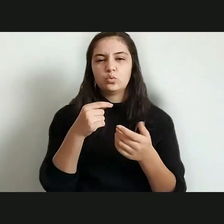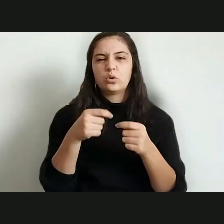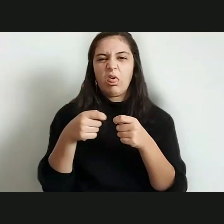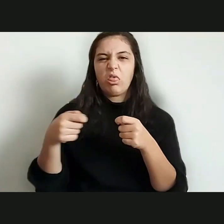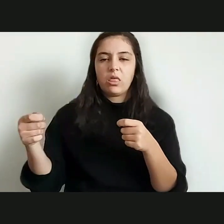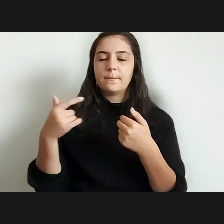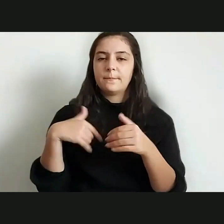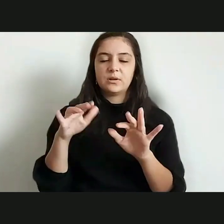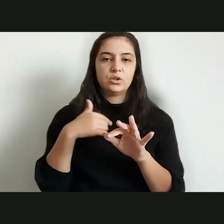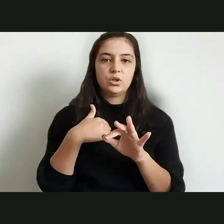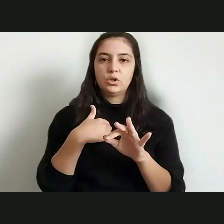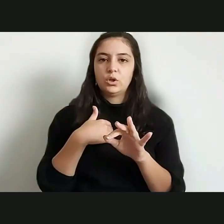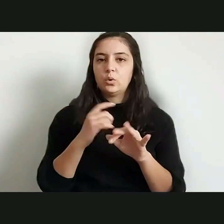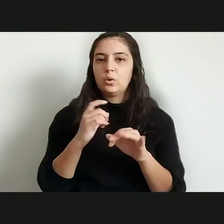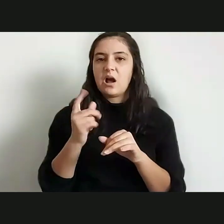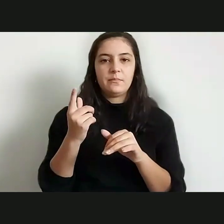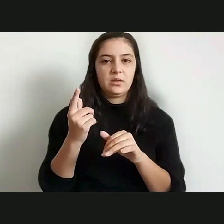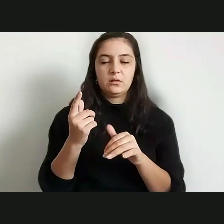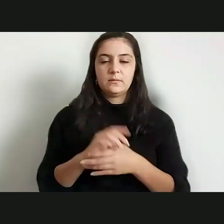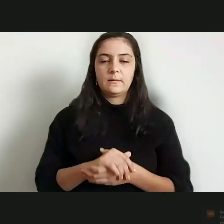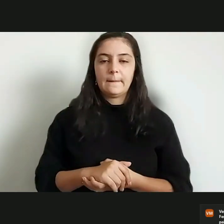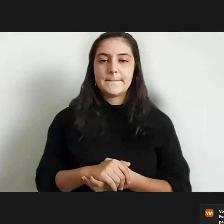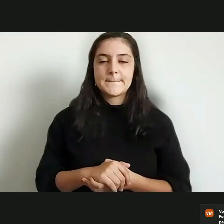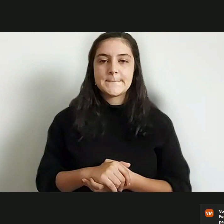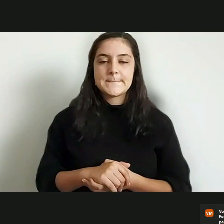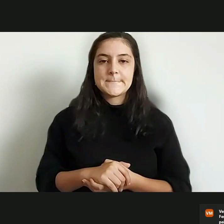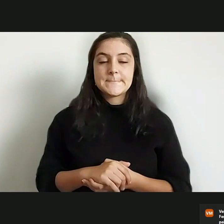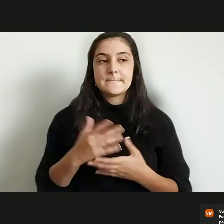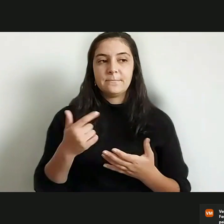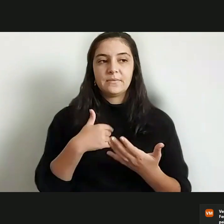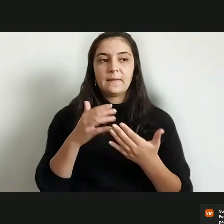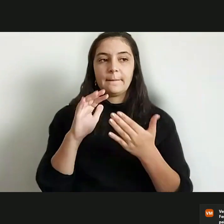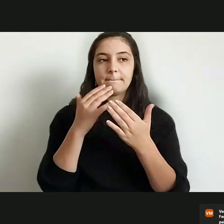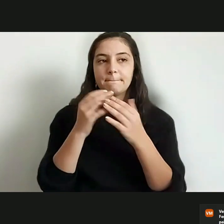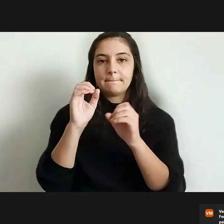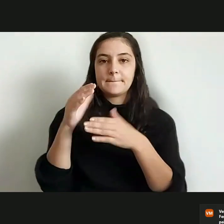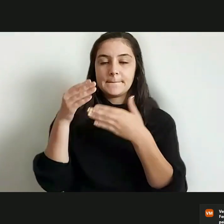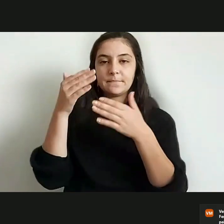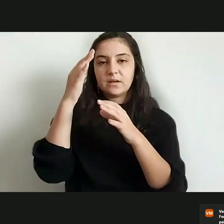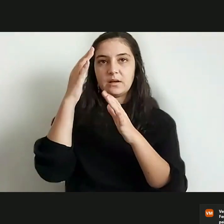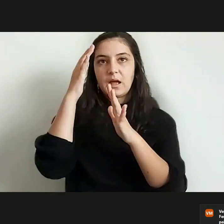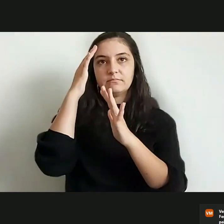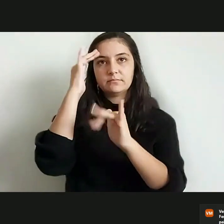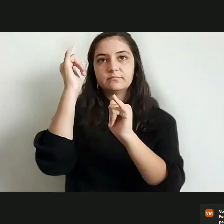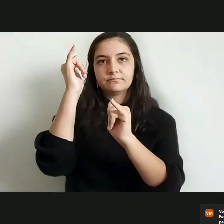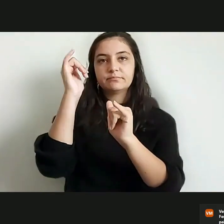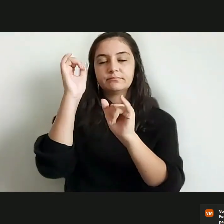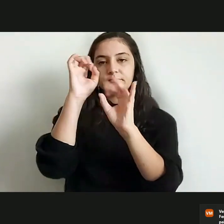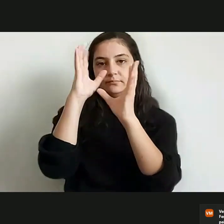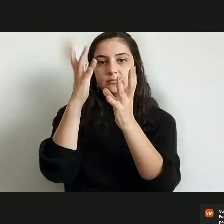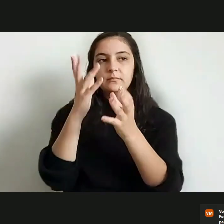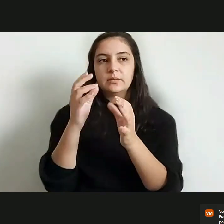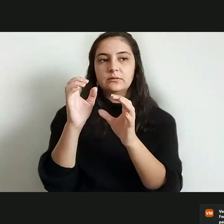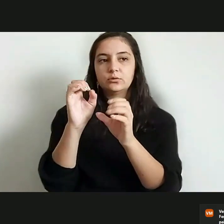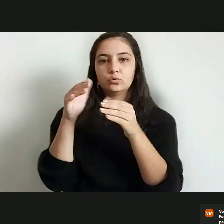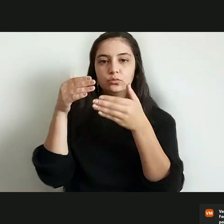ser muito rápida e vou dar primazia às ideias-chave. Pronto, eu vou